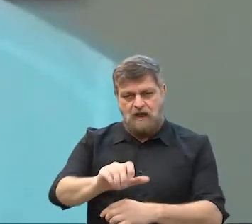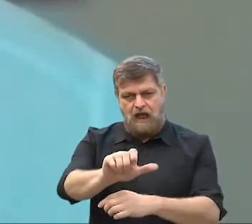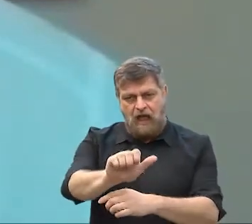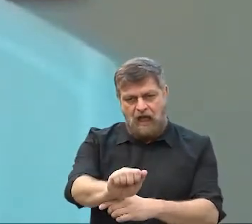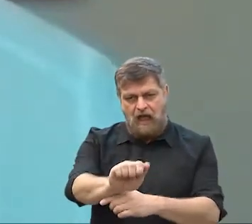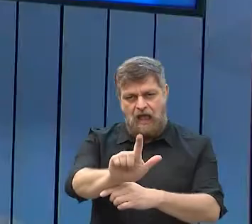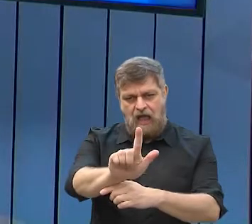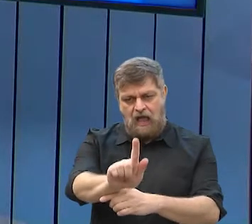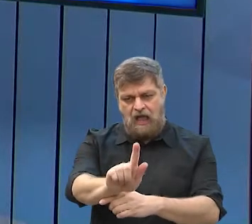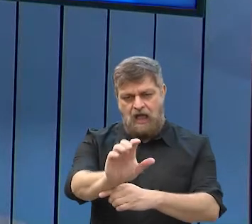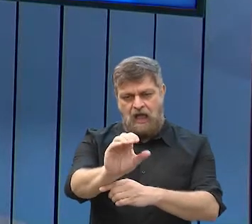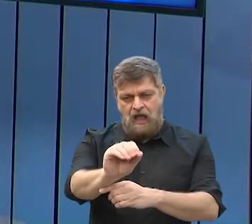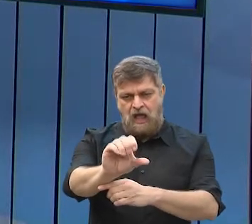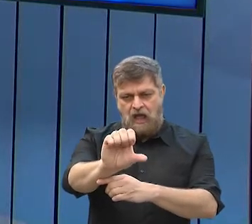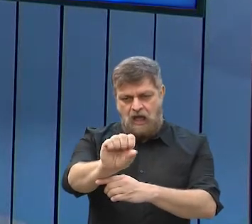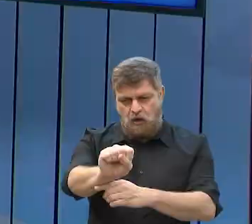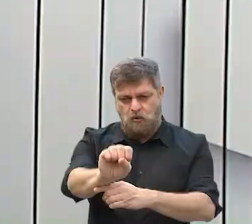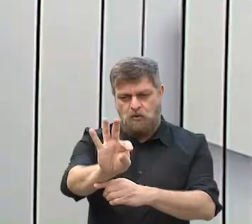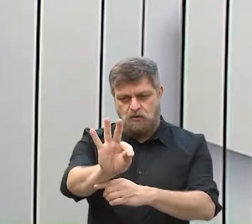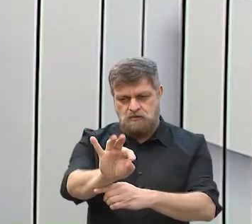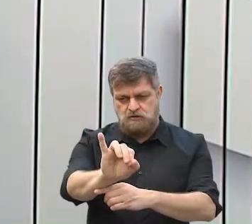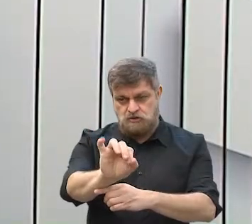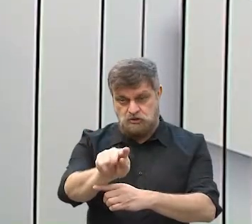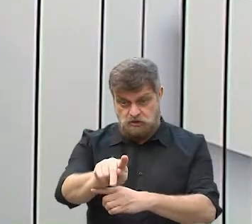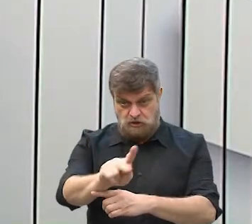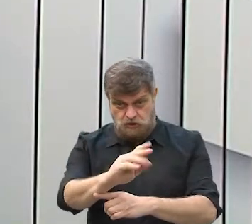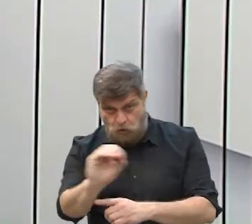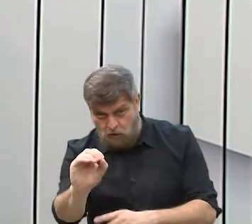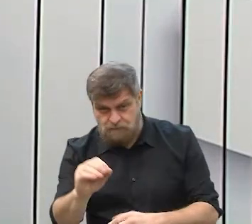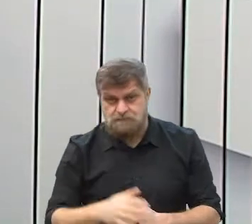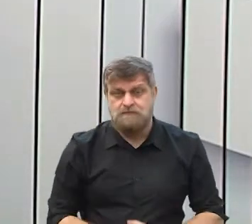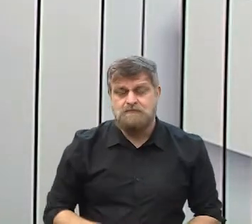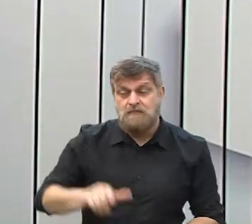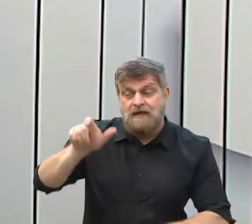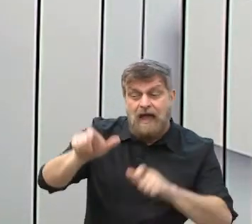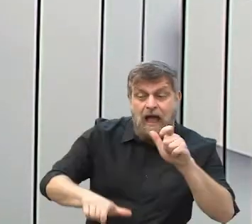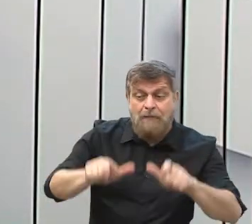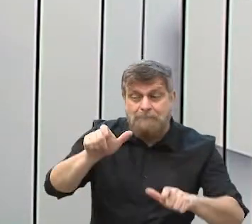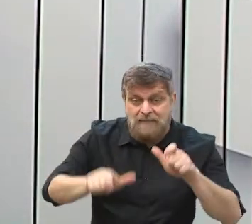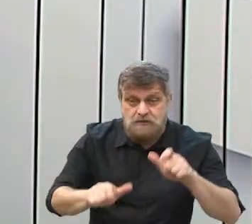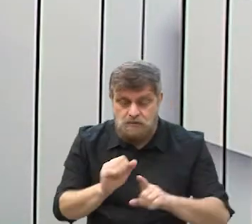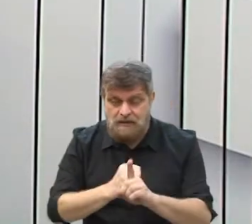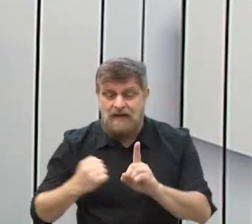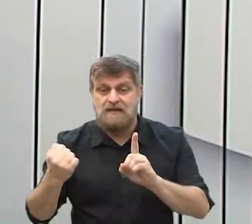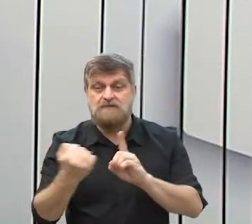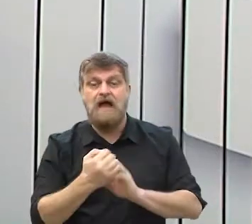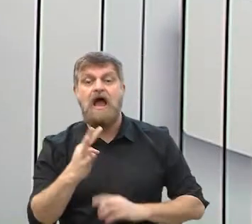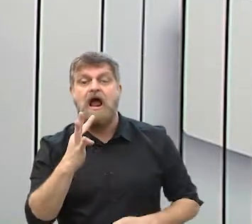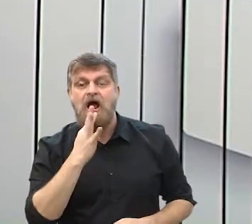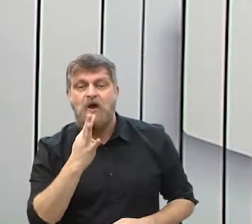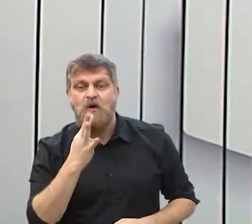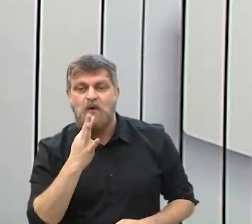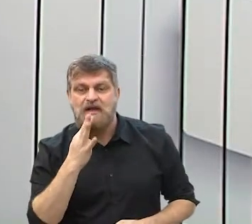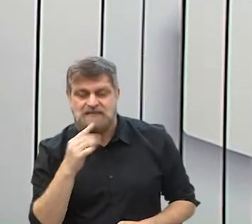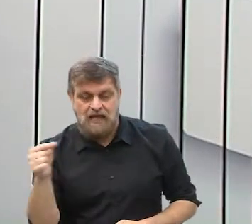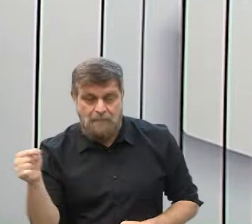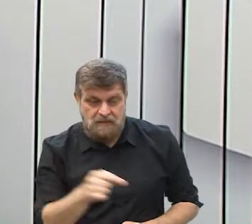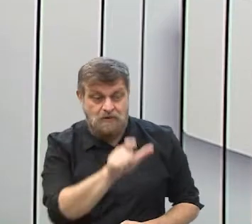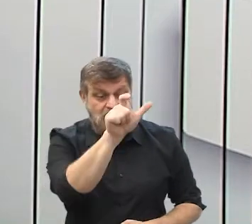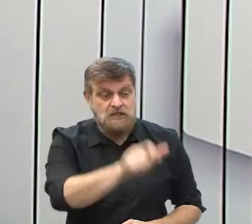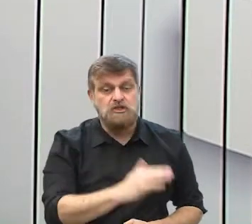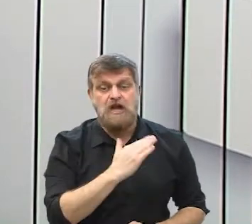Souza. A ideia, então, é que as pessoas, que a sociedade possa conhecer essas pessoas que